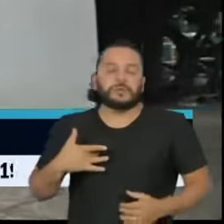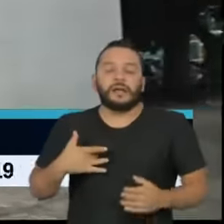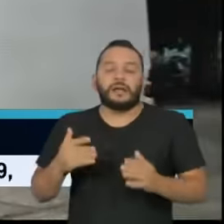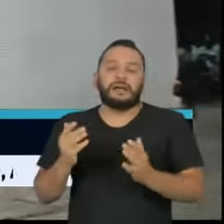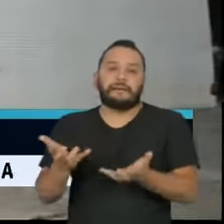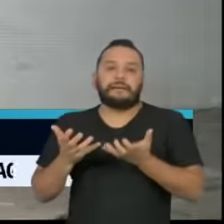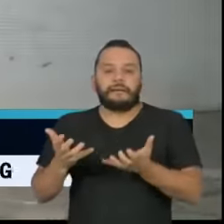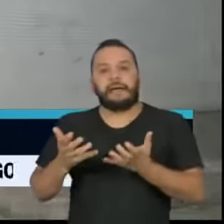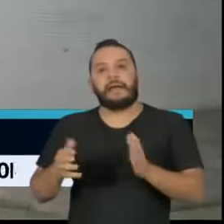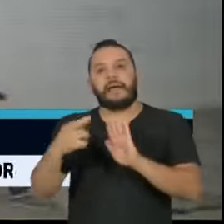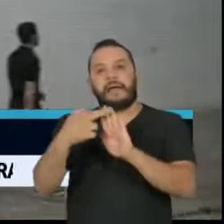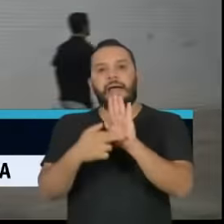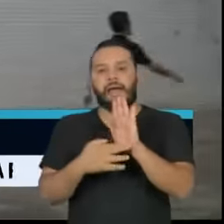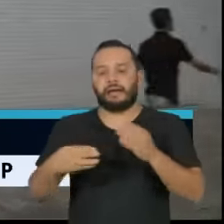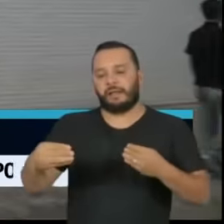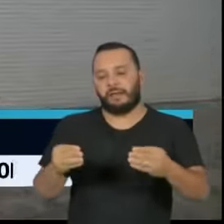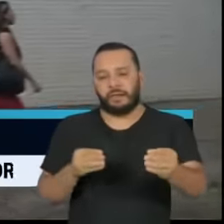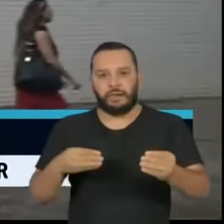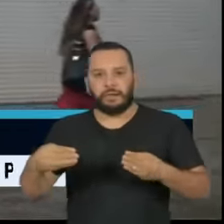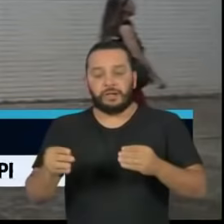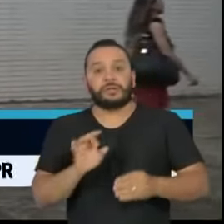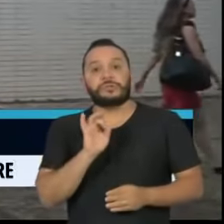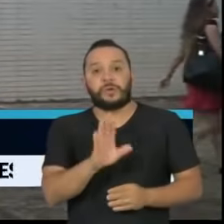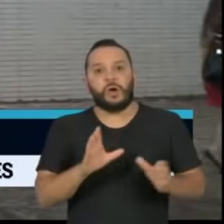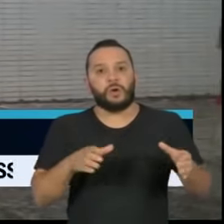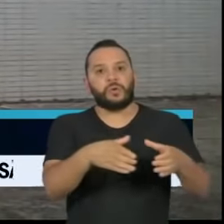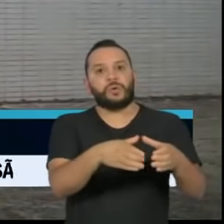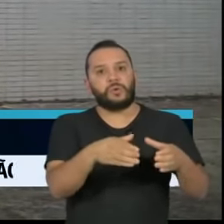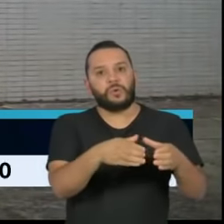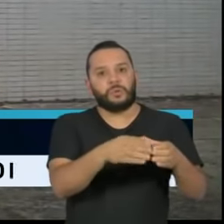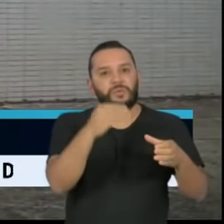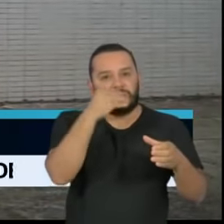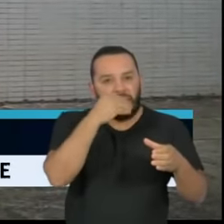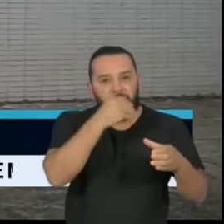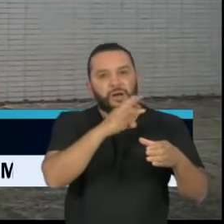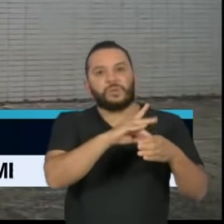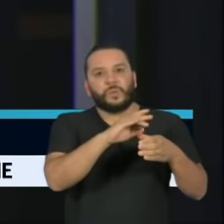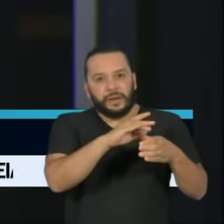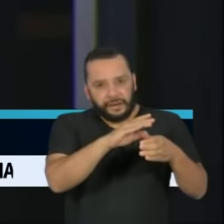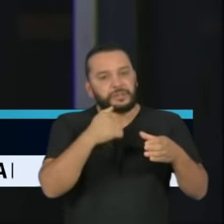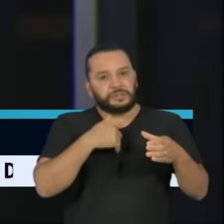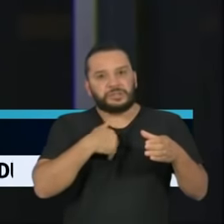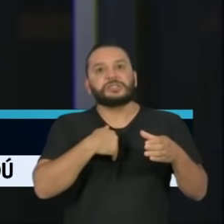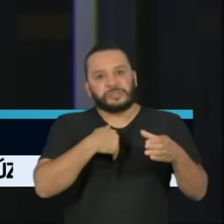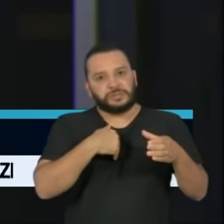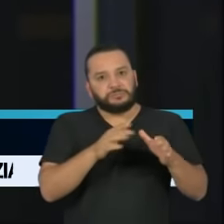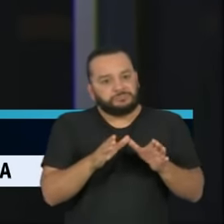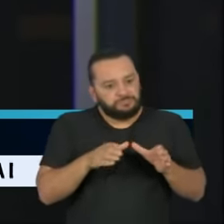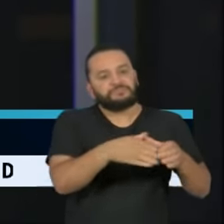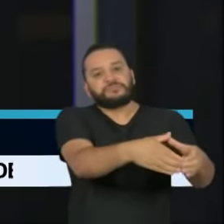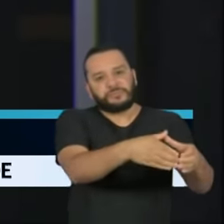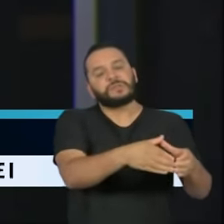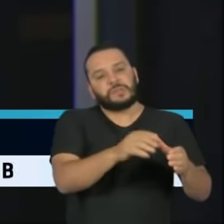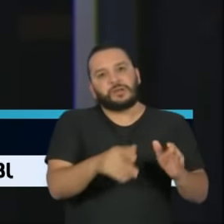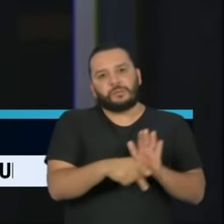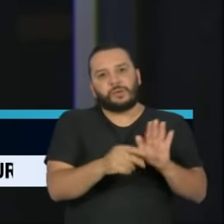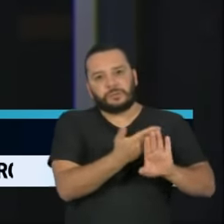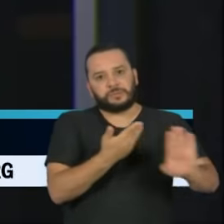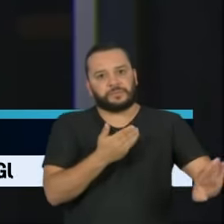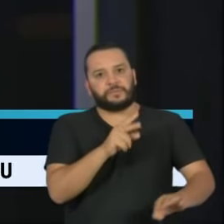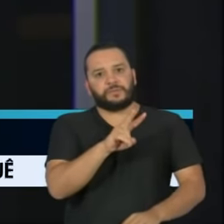o confinamento, para restringir somente os grupos de risco, o chamado isolamento vertical. O deputado federal Fábio Tradi,